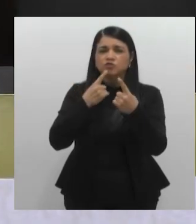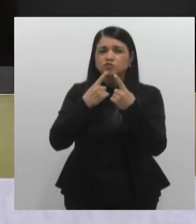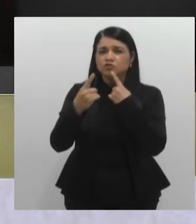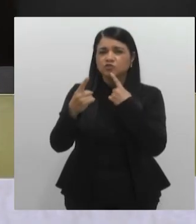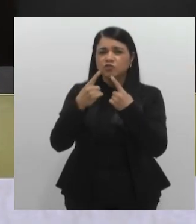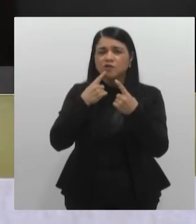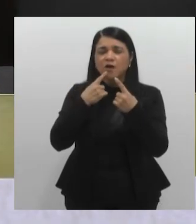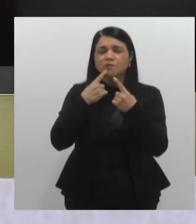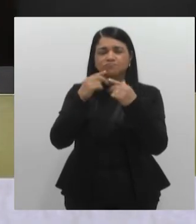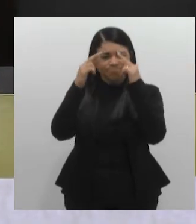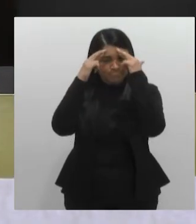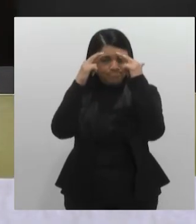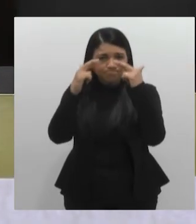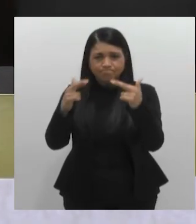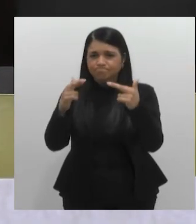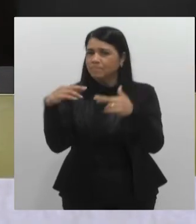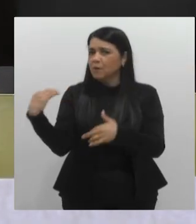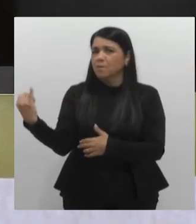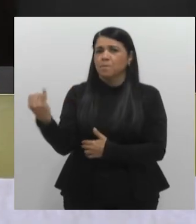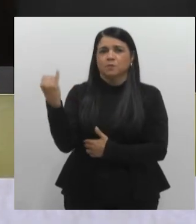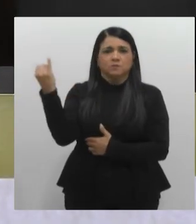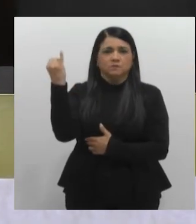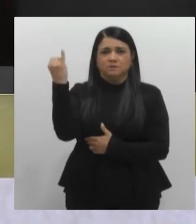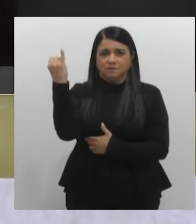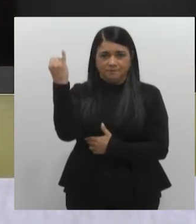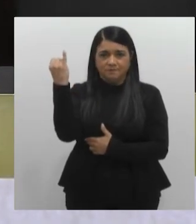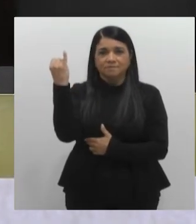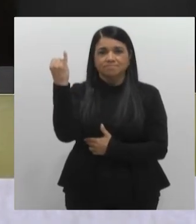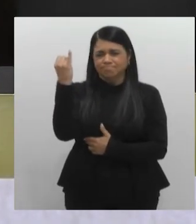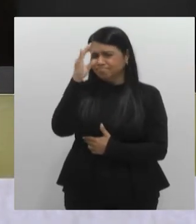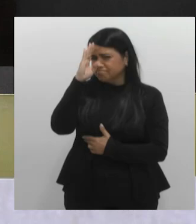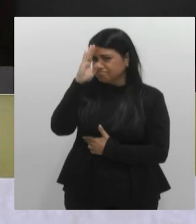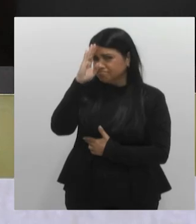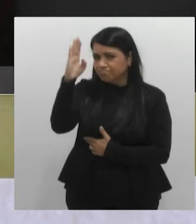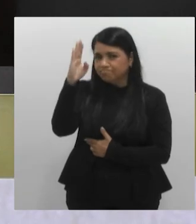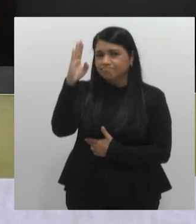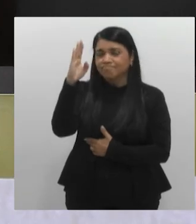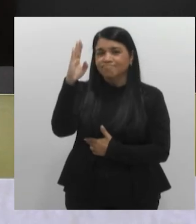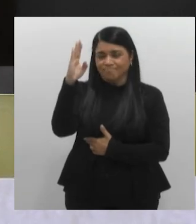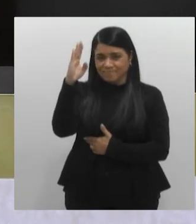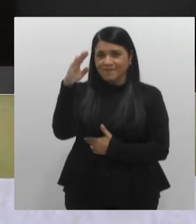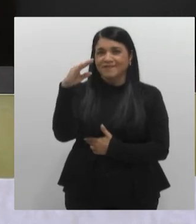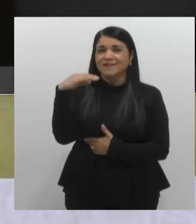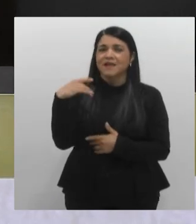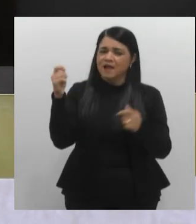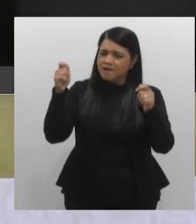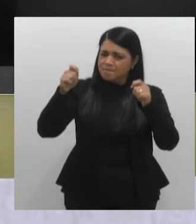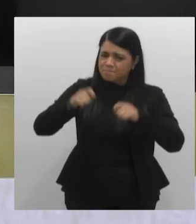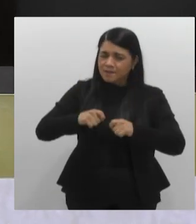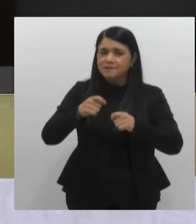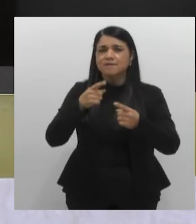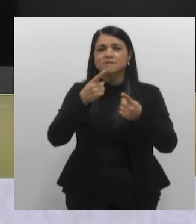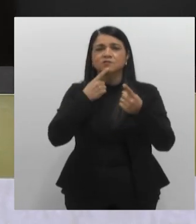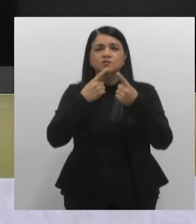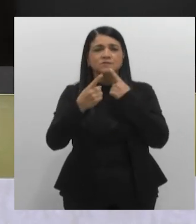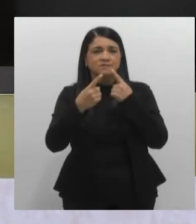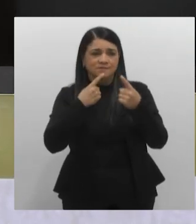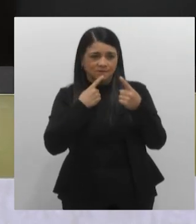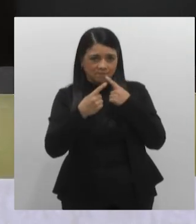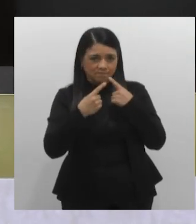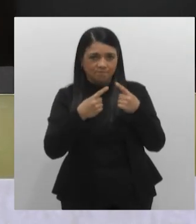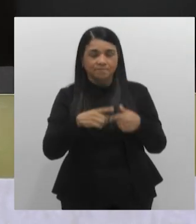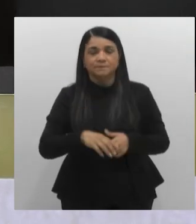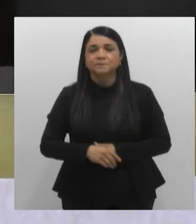muito cordial, importantíssimo, isto é herança nossa também, a capacidade de dialogar. Muito